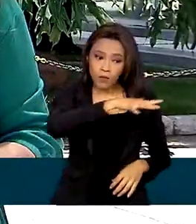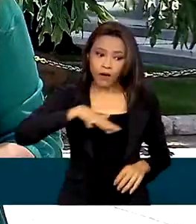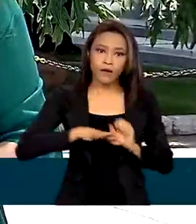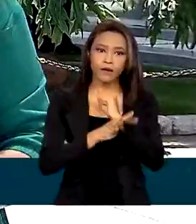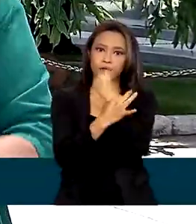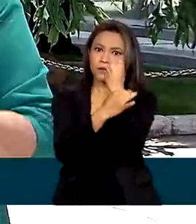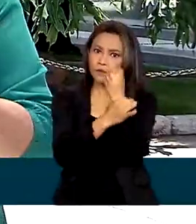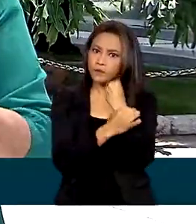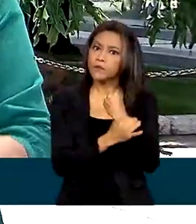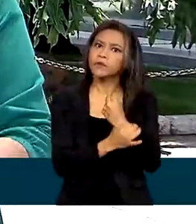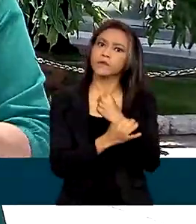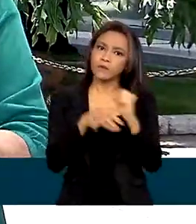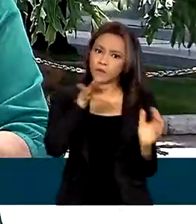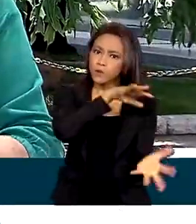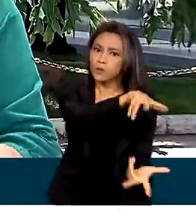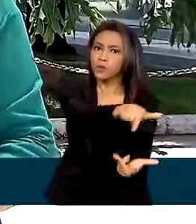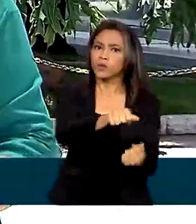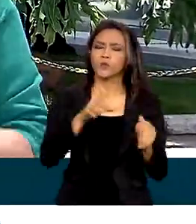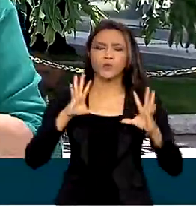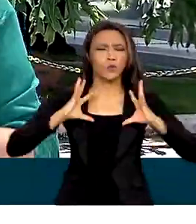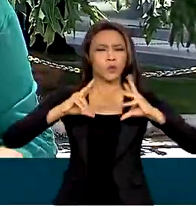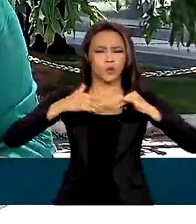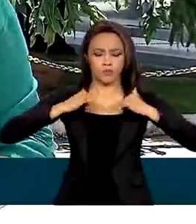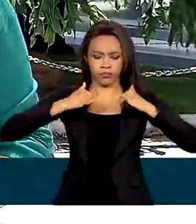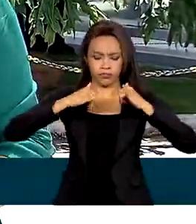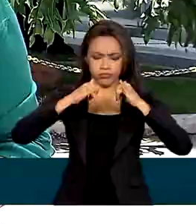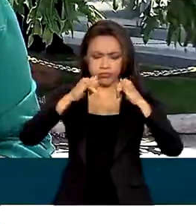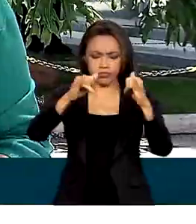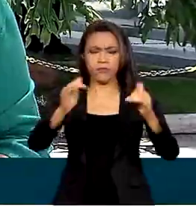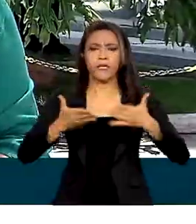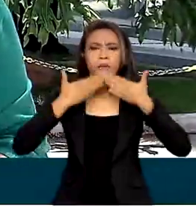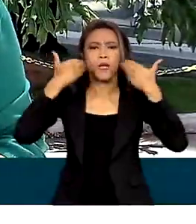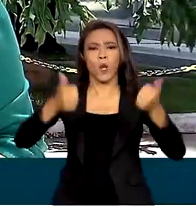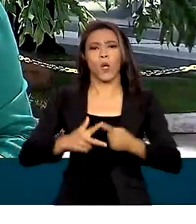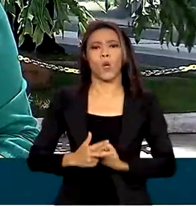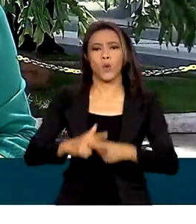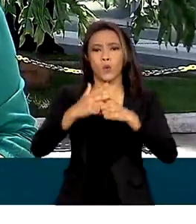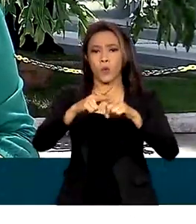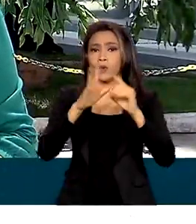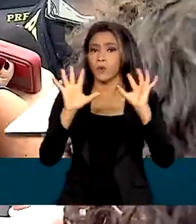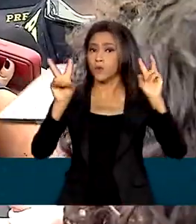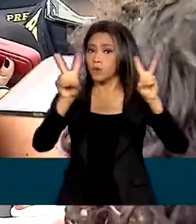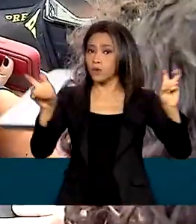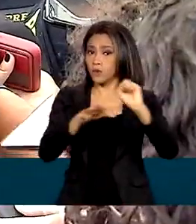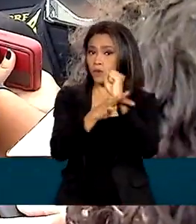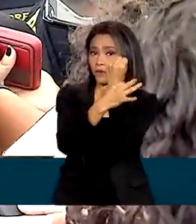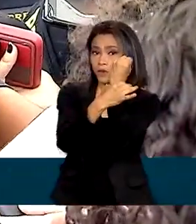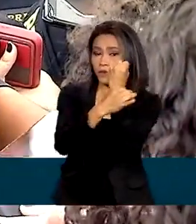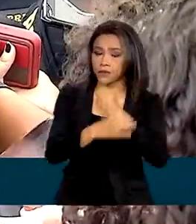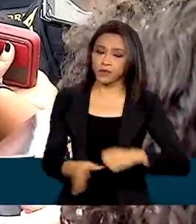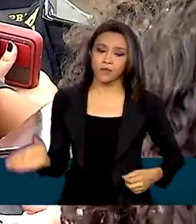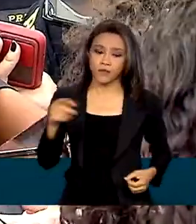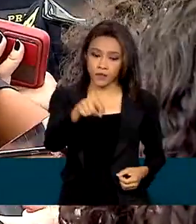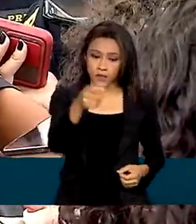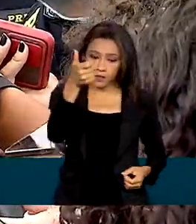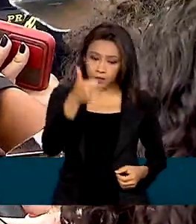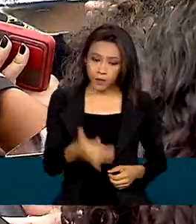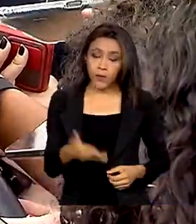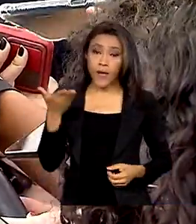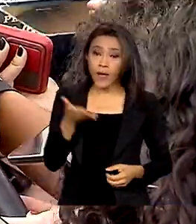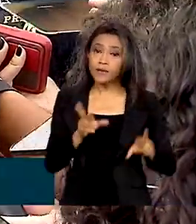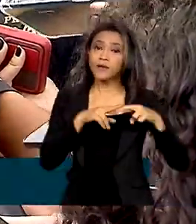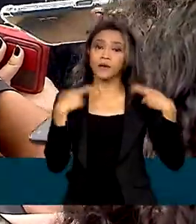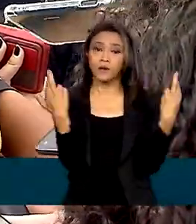seguro do mundo, todas as linhas terão aperfeiçoamento no sistema de segurança. Essa reunião serviu também para nós